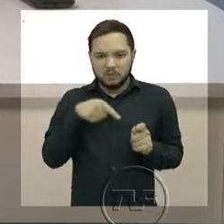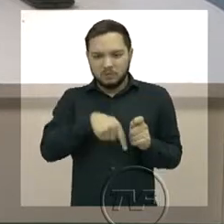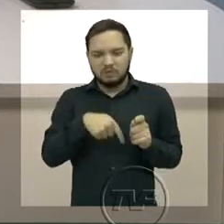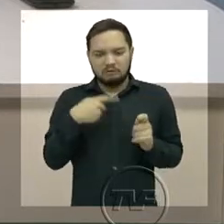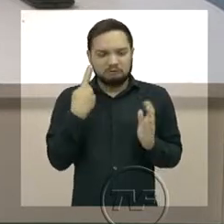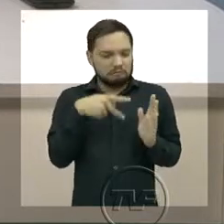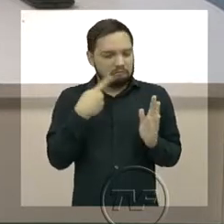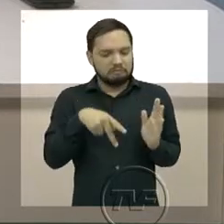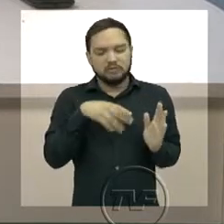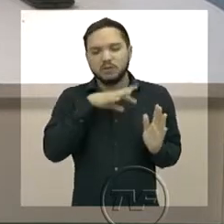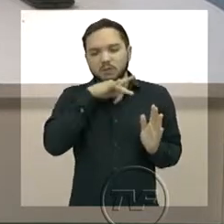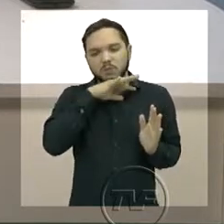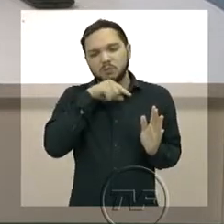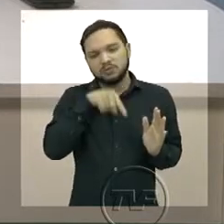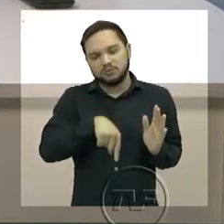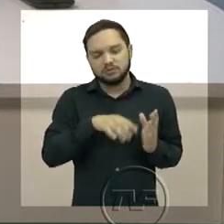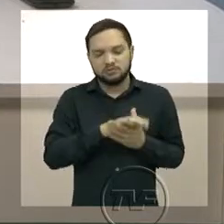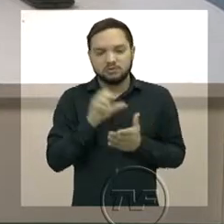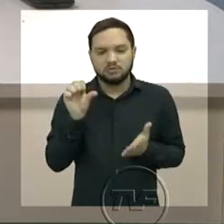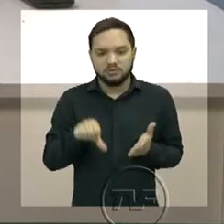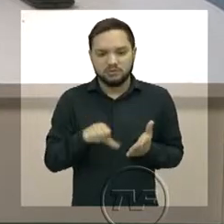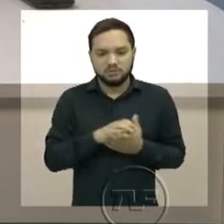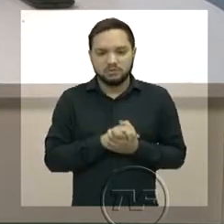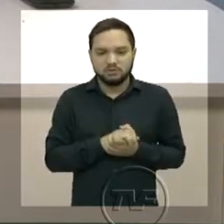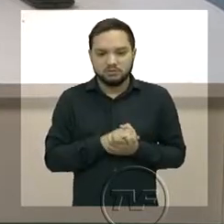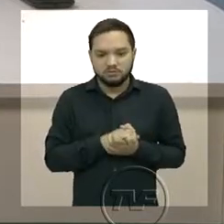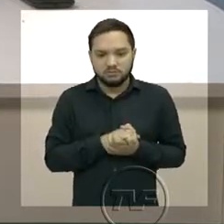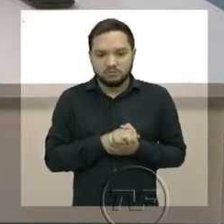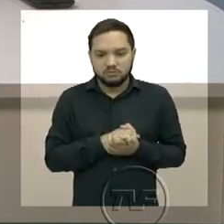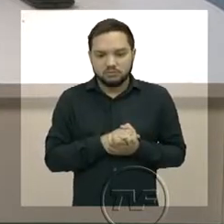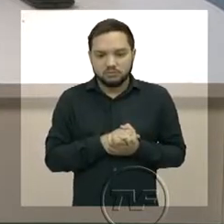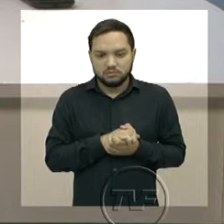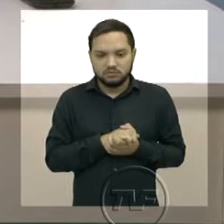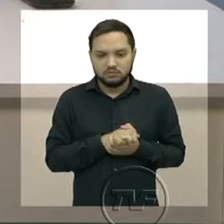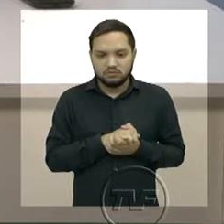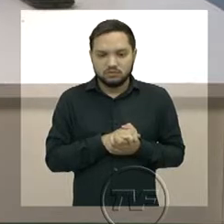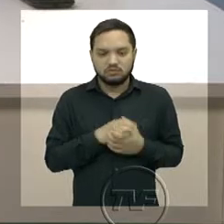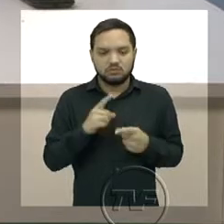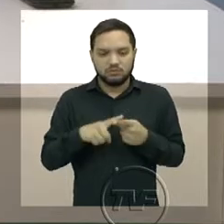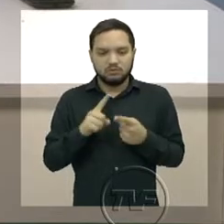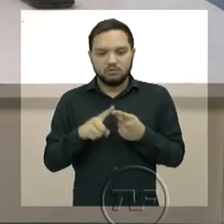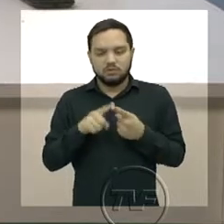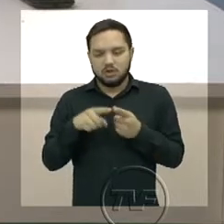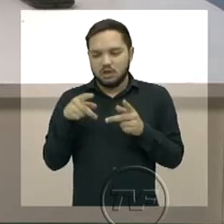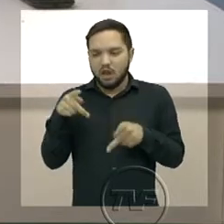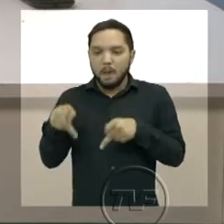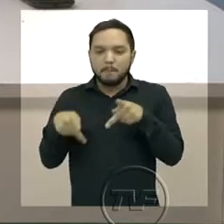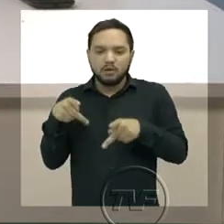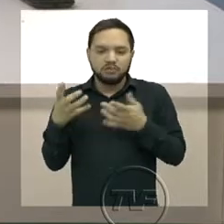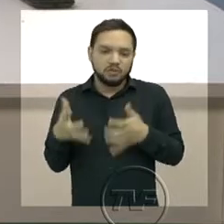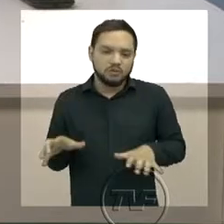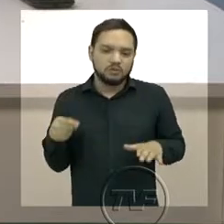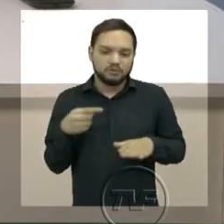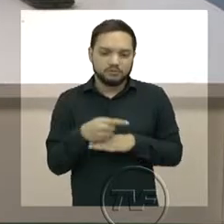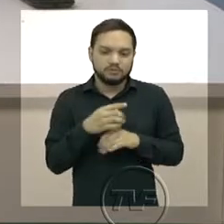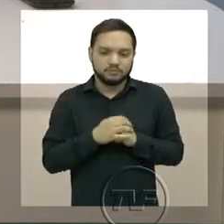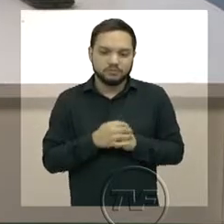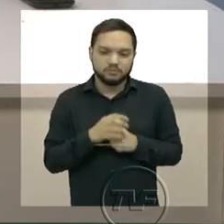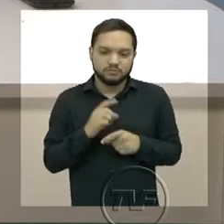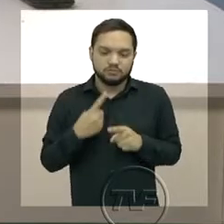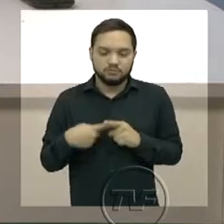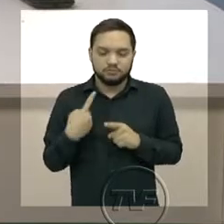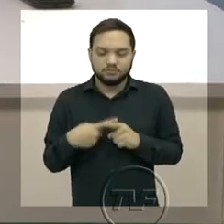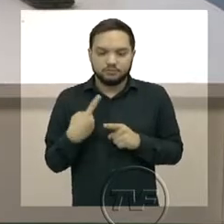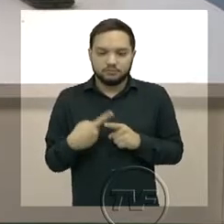federal, também não vai ser a reforma que a população brasileira sonha, uma reforma mínima que mexa o